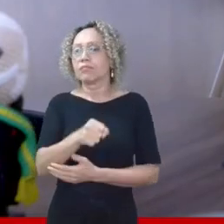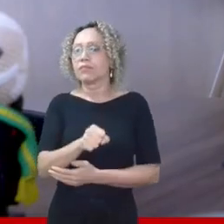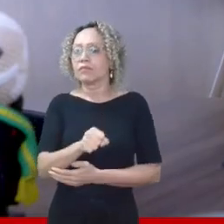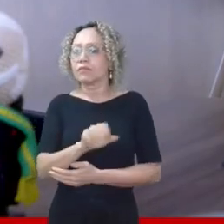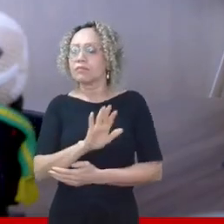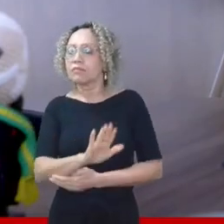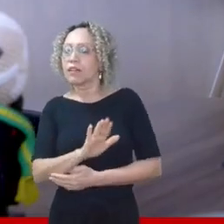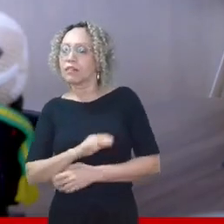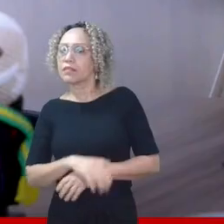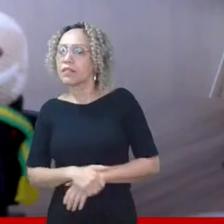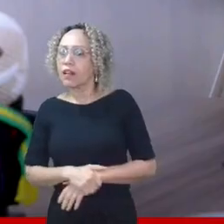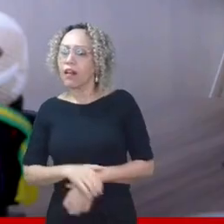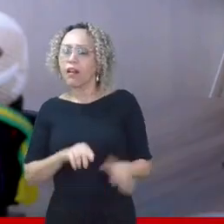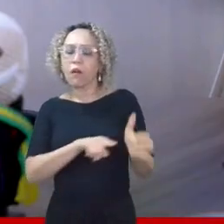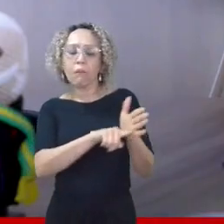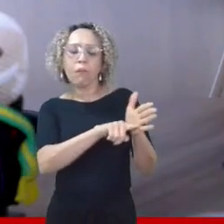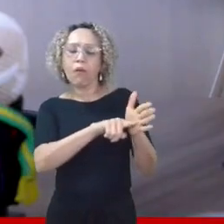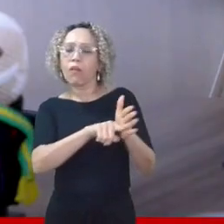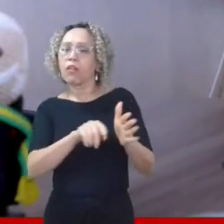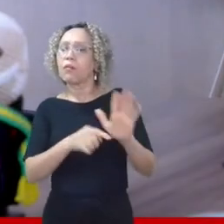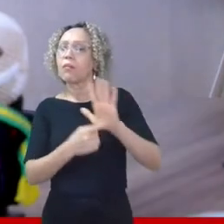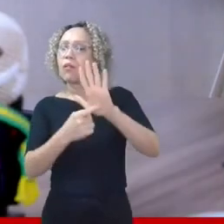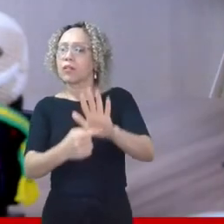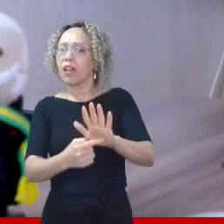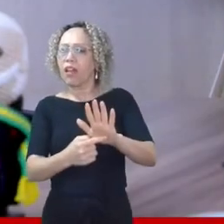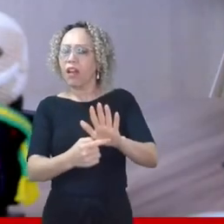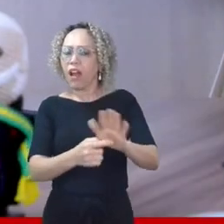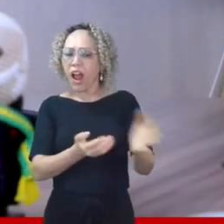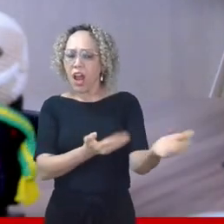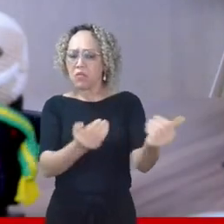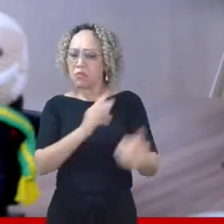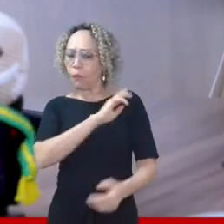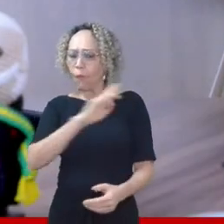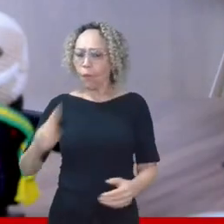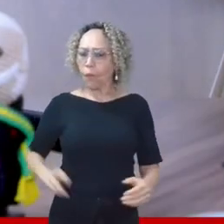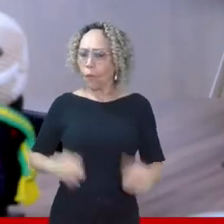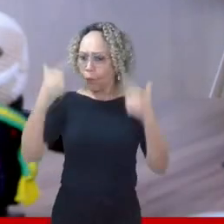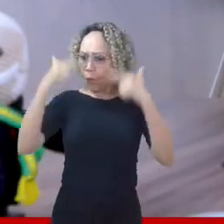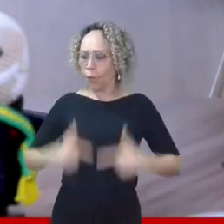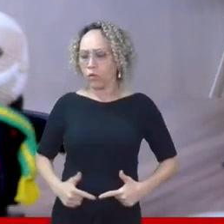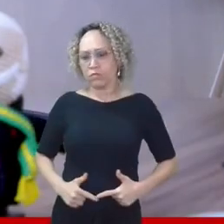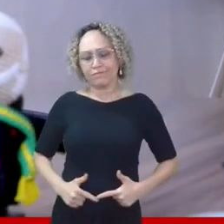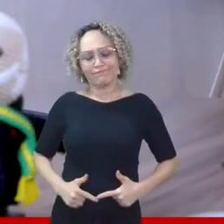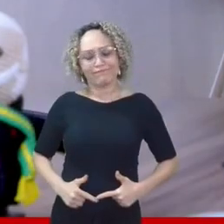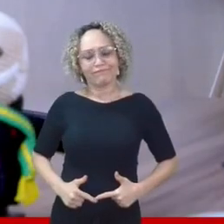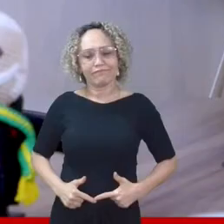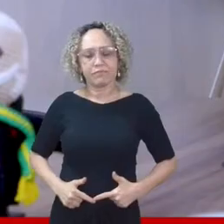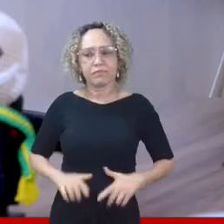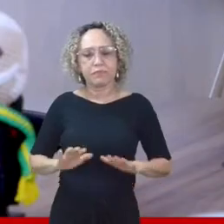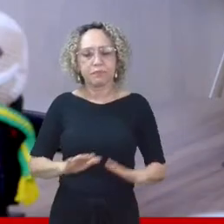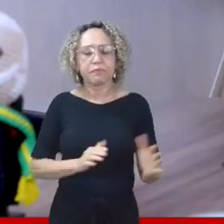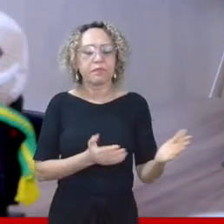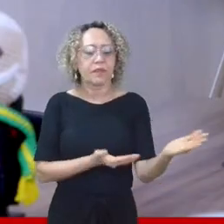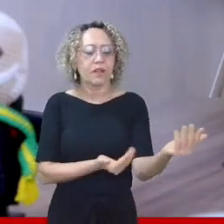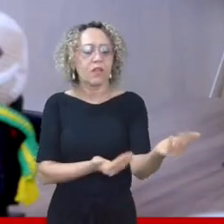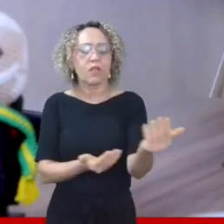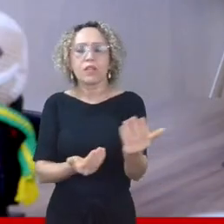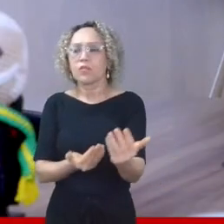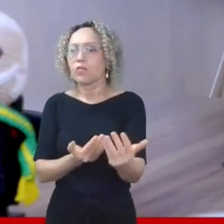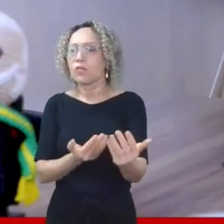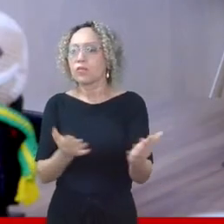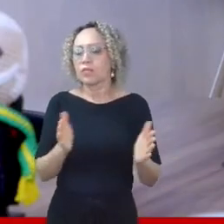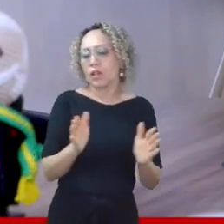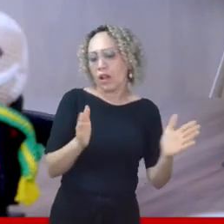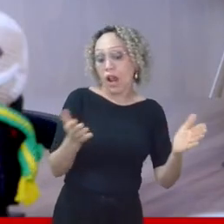as pesquisas dizem lugar sem religião. Por que sem religião? Essa juventude hoje, ela não se